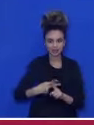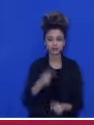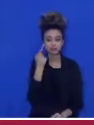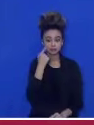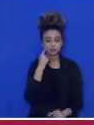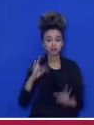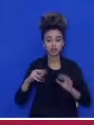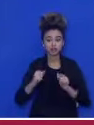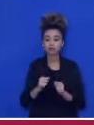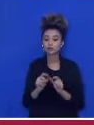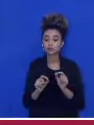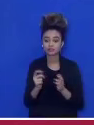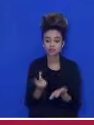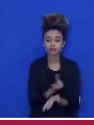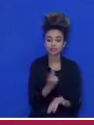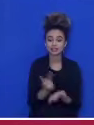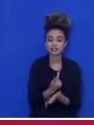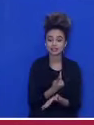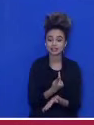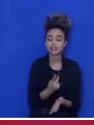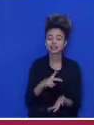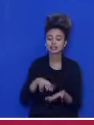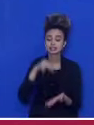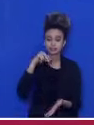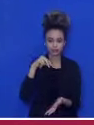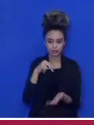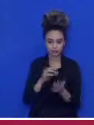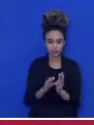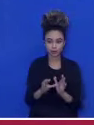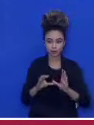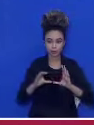tudo o que vai rolar nesse sorteio da Dupla Sena, concurso